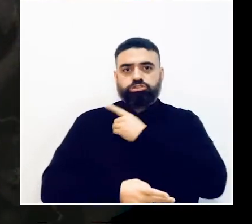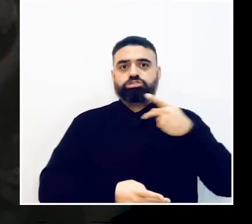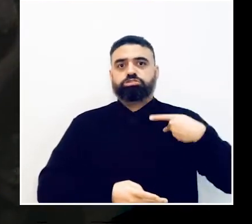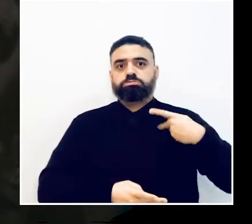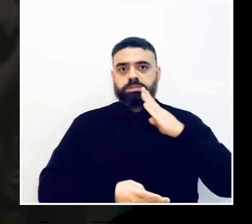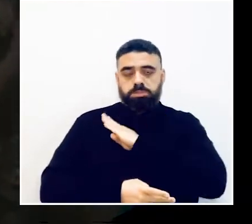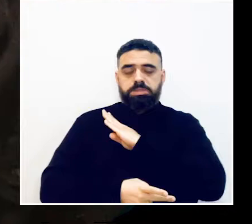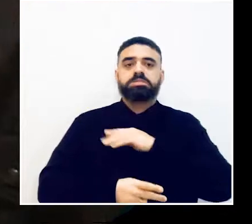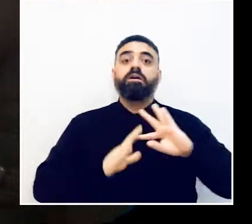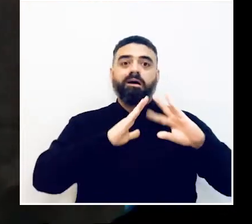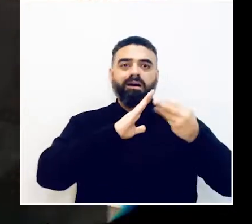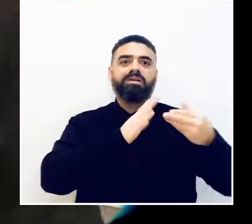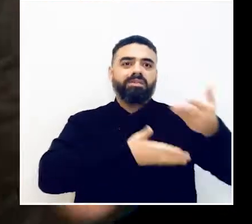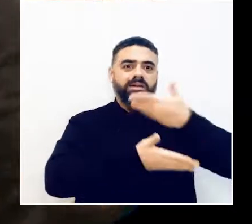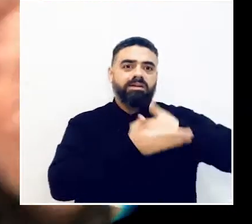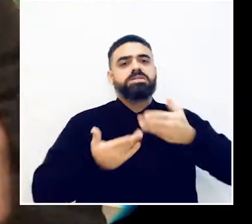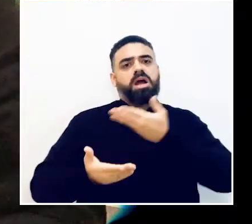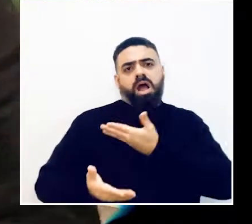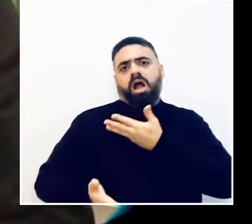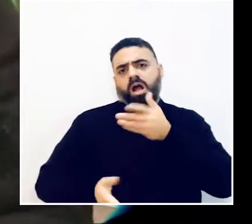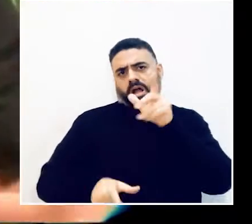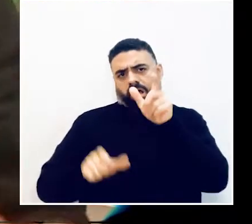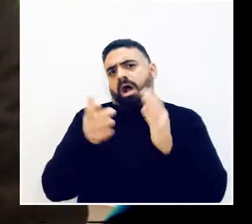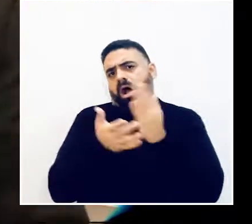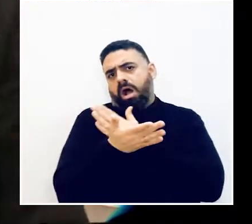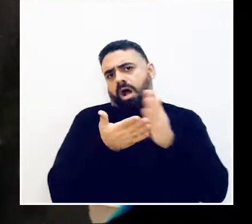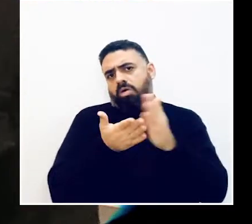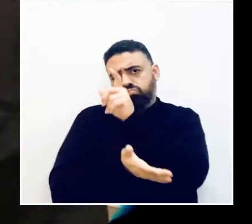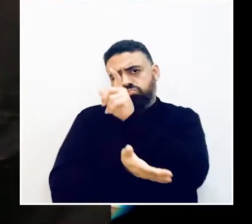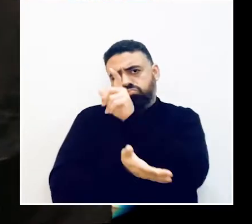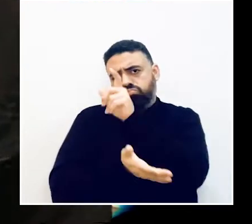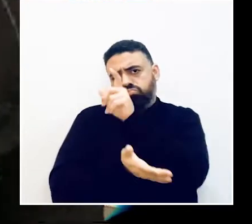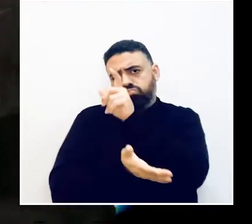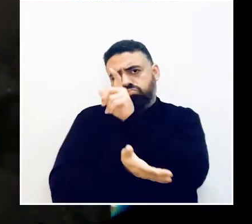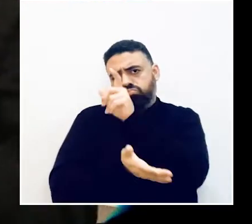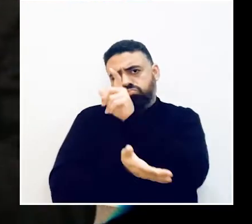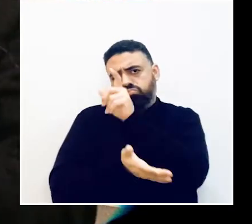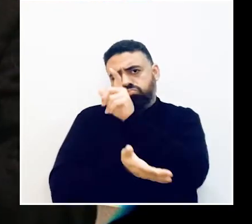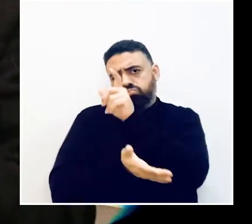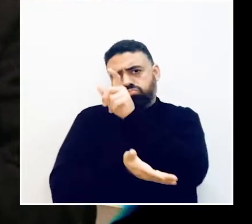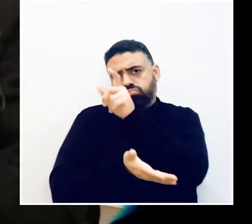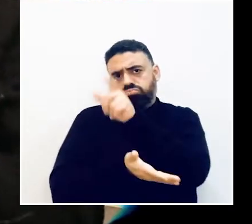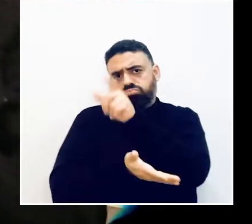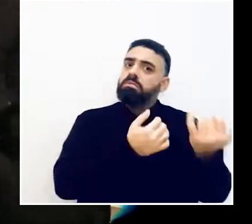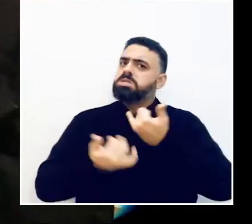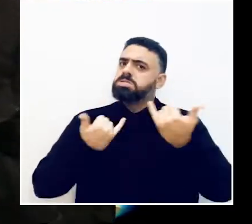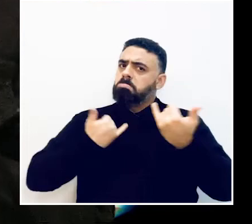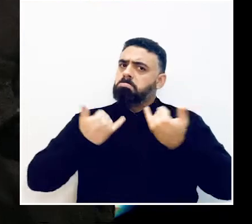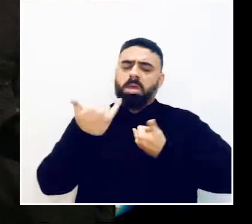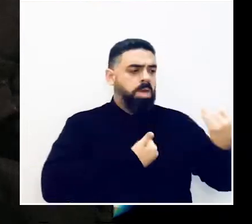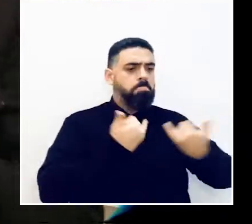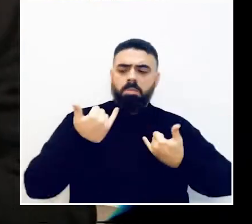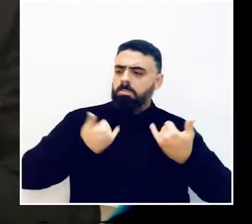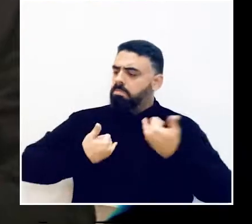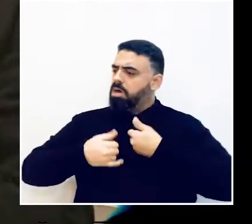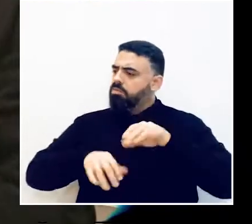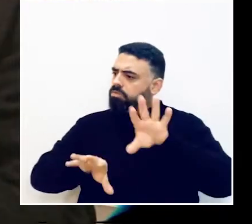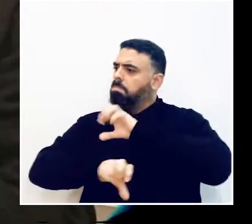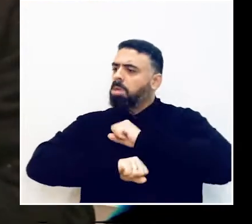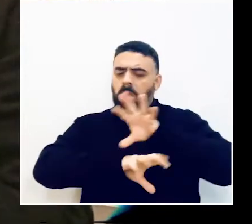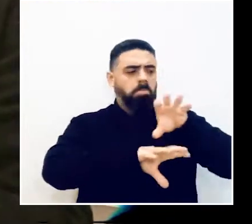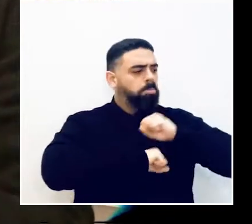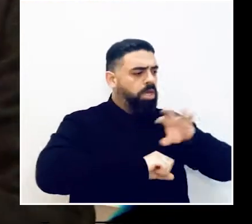igreja, foram observando isso e falando aqui e ali, alguns amigos meus e tal, e eu não fui percebendo essas coisas. Tudo isso